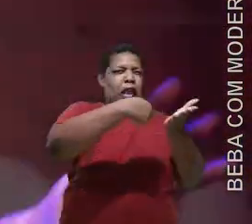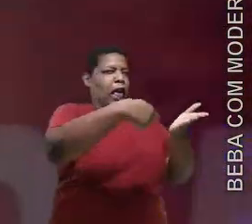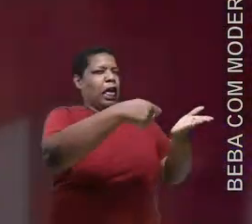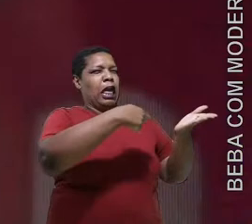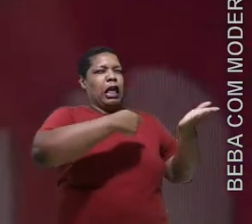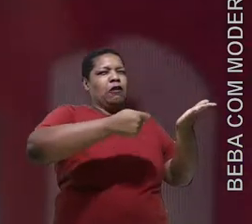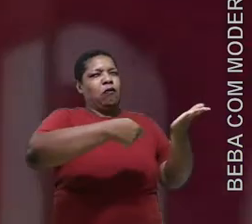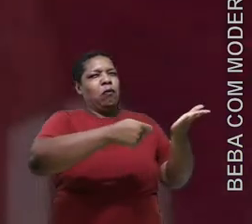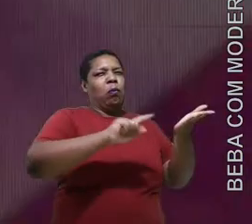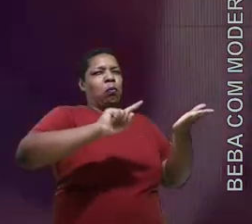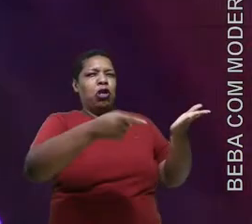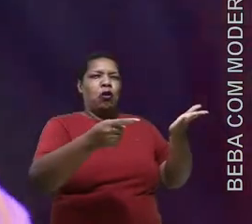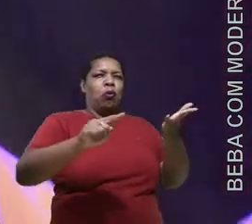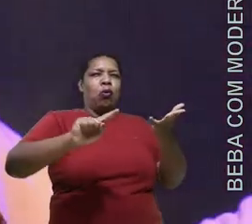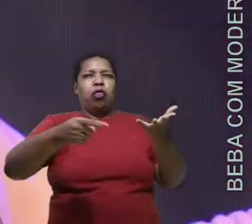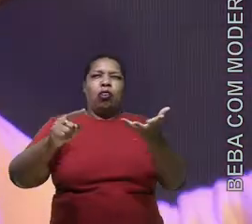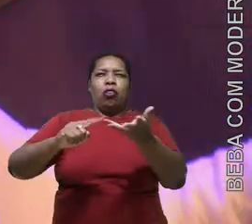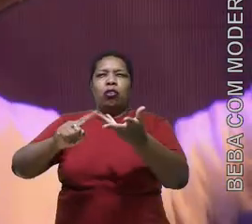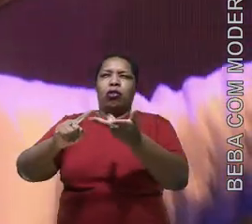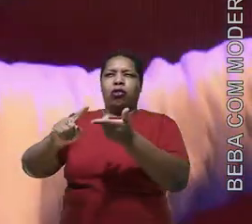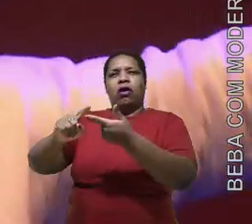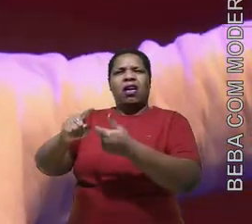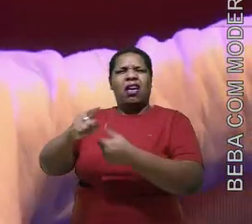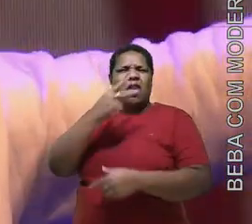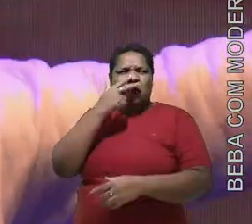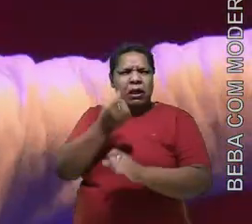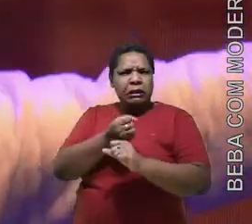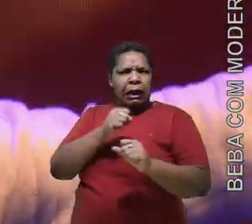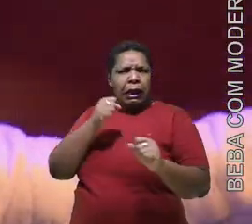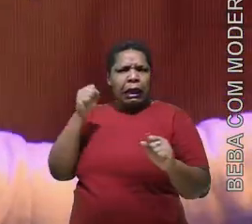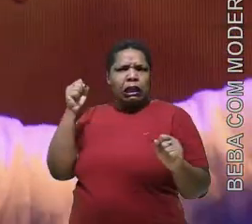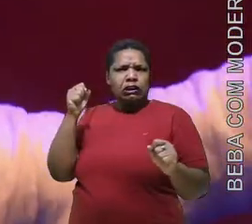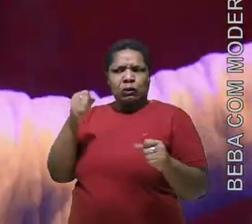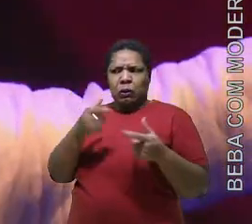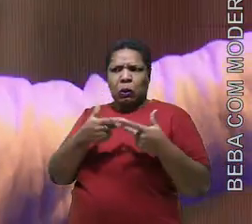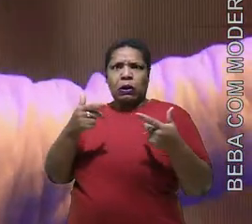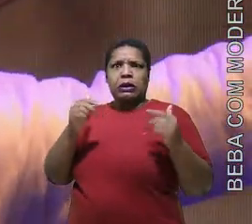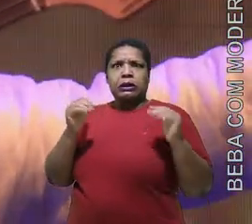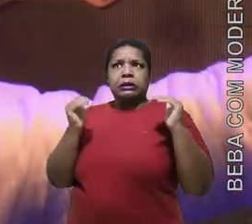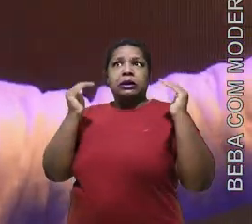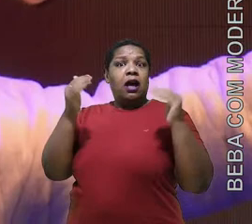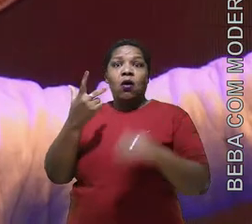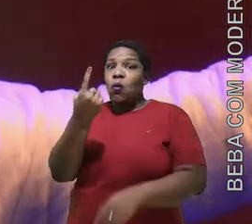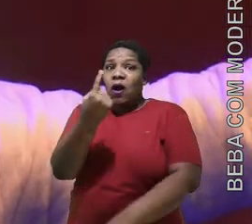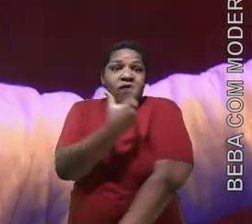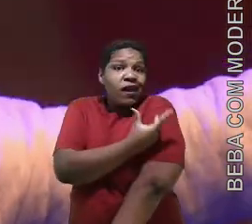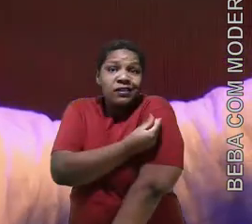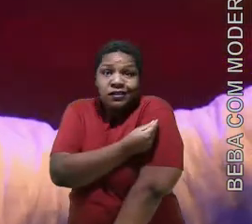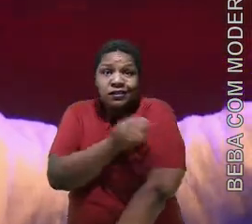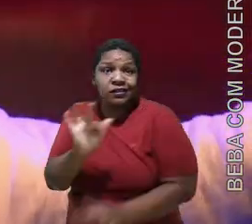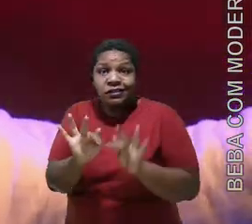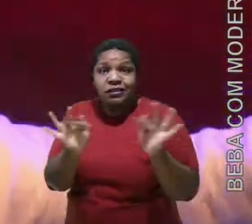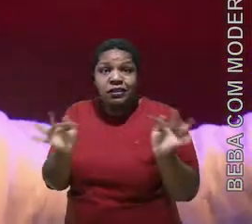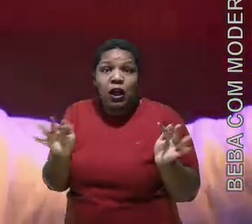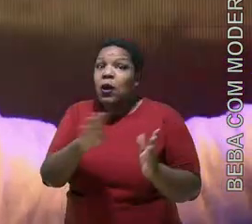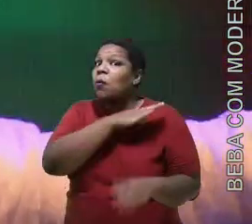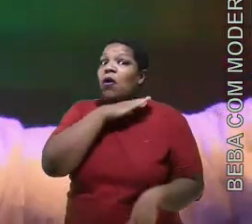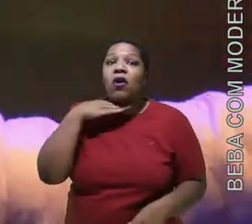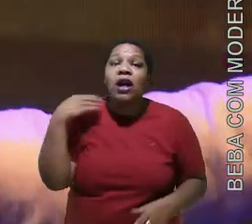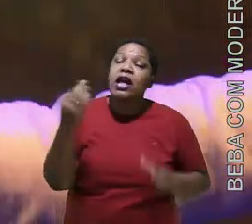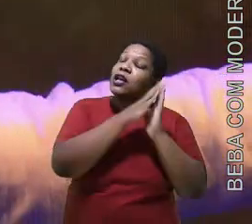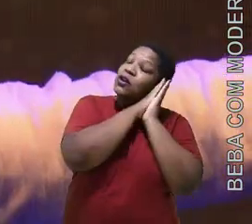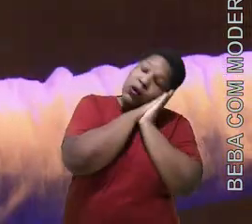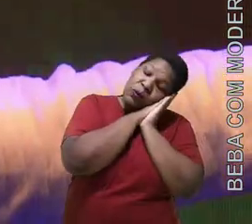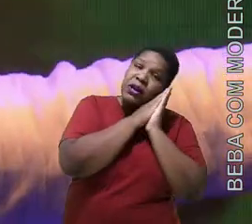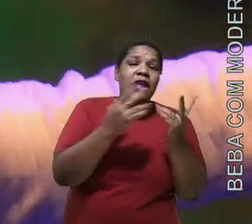movimentações nós parece que é tão grandioso que eu tô pedindo eu quero uma vacina um abraço e morrer dormindo igual